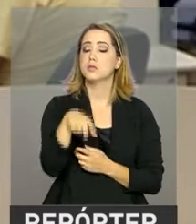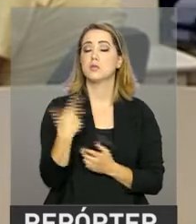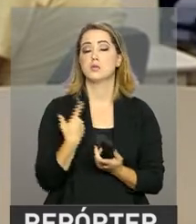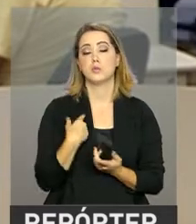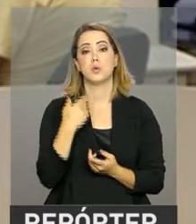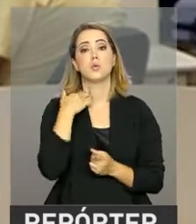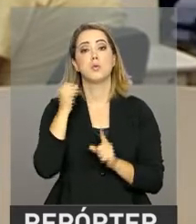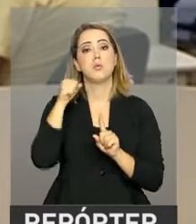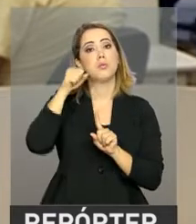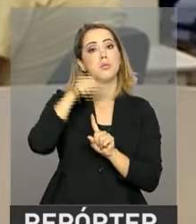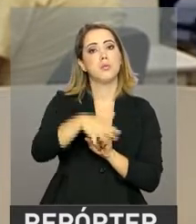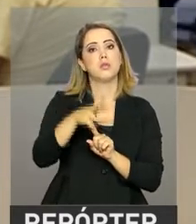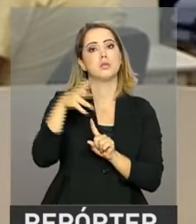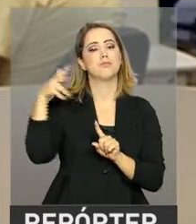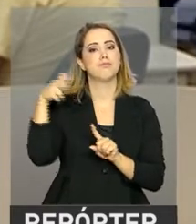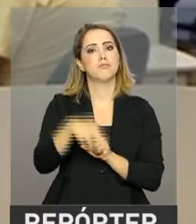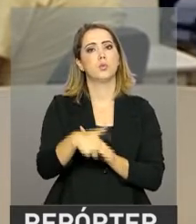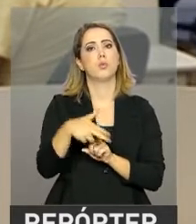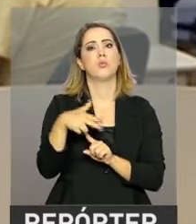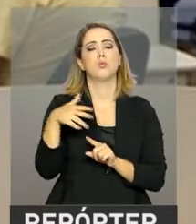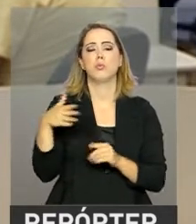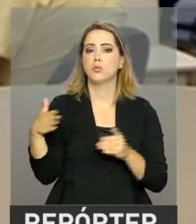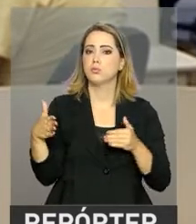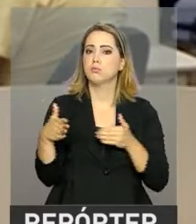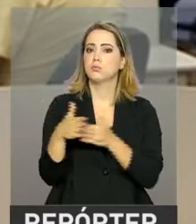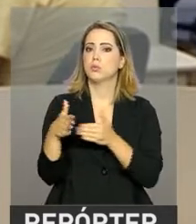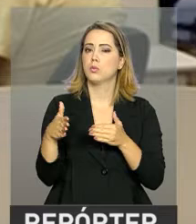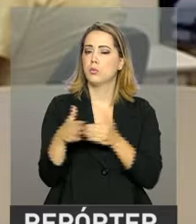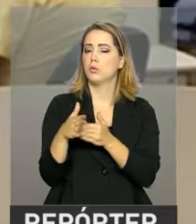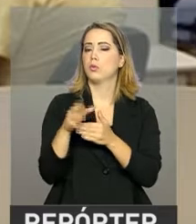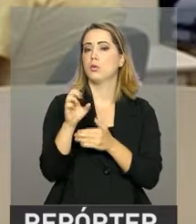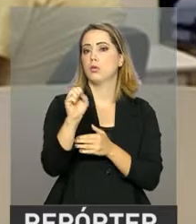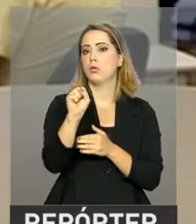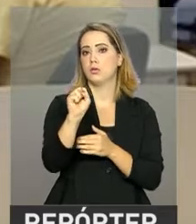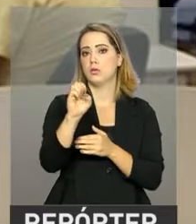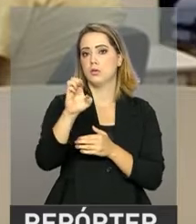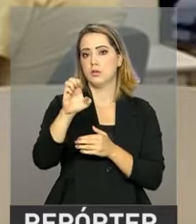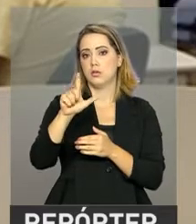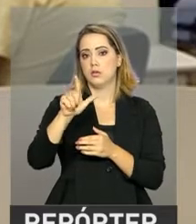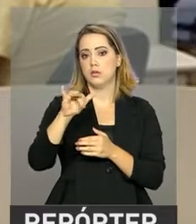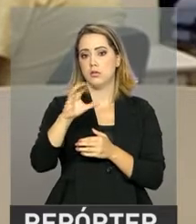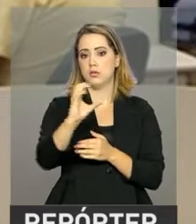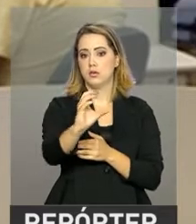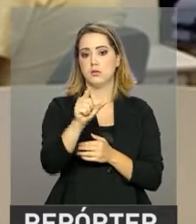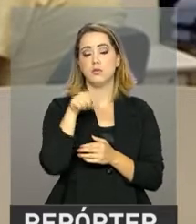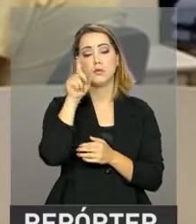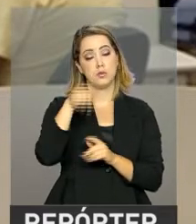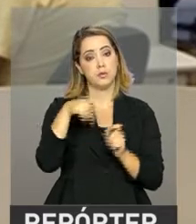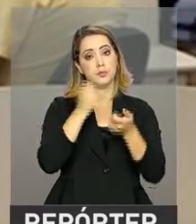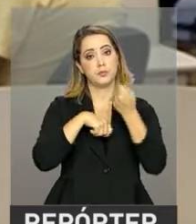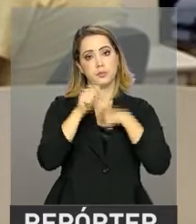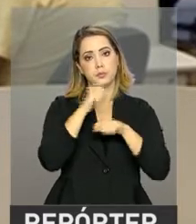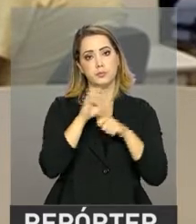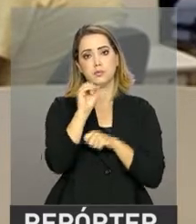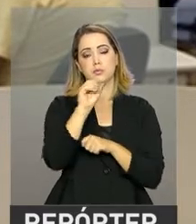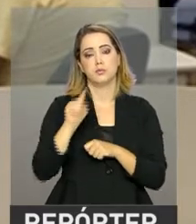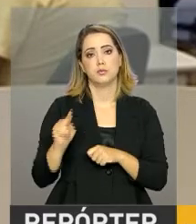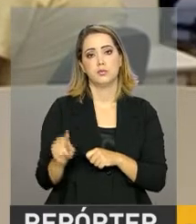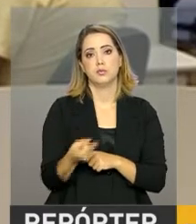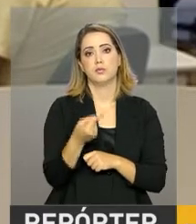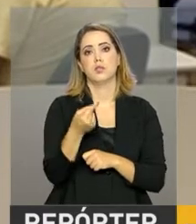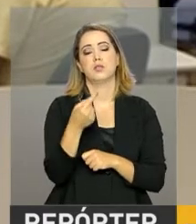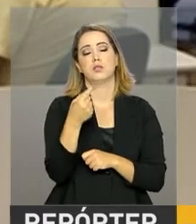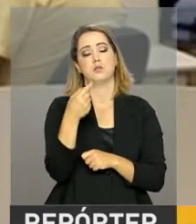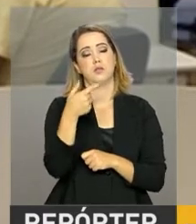pelo Banco Central para o corte mais amplo na Selic, que é a taxa básica de juros da economia, em